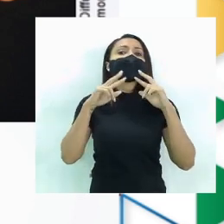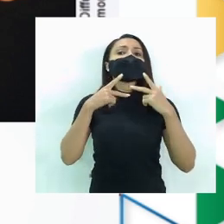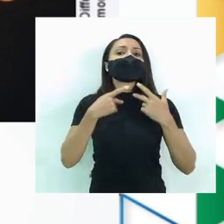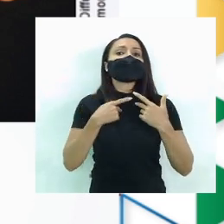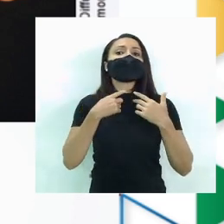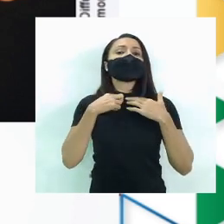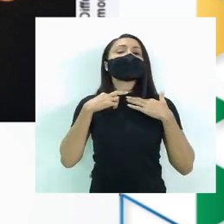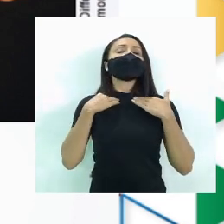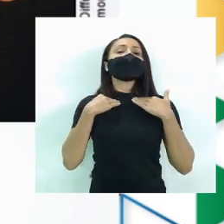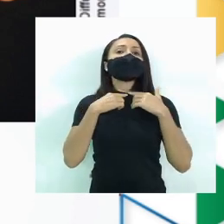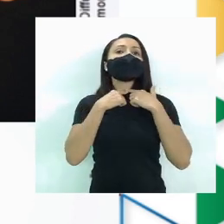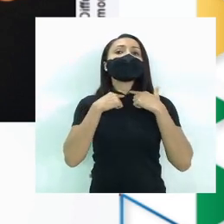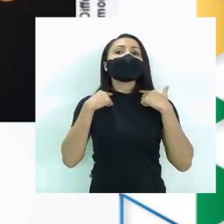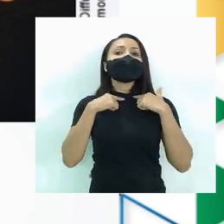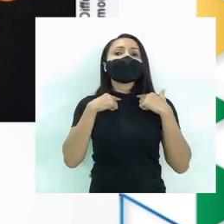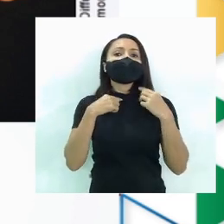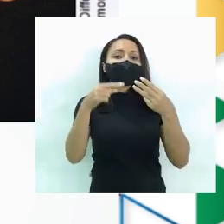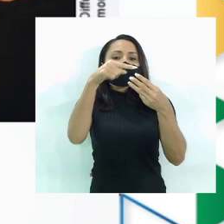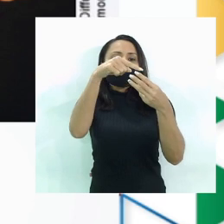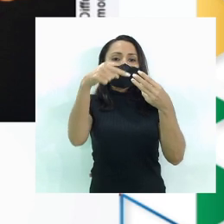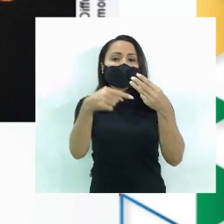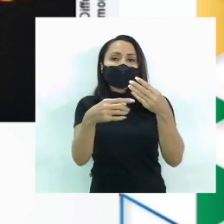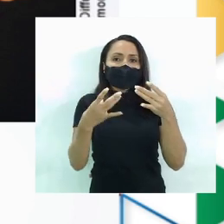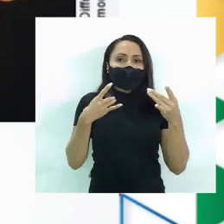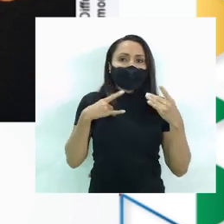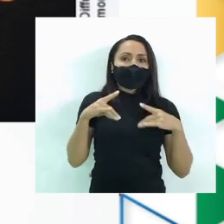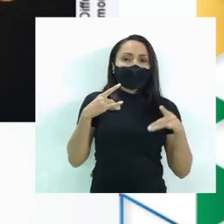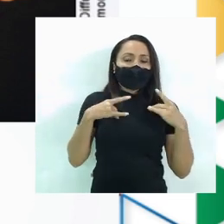cartilagem da glote, produz três hormônios.